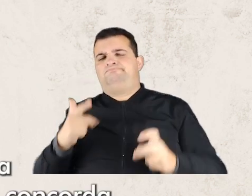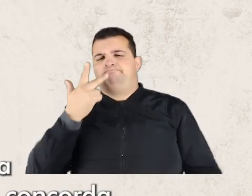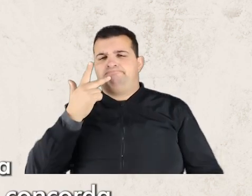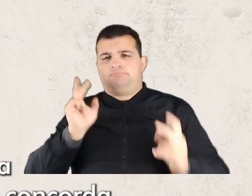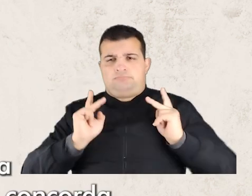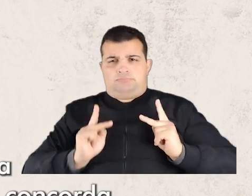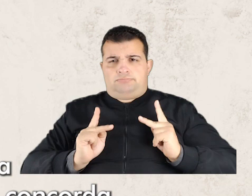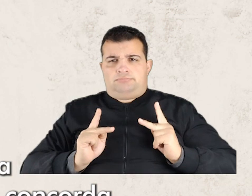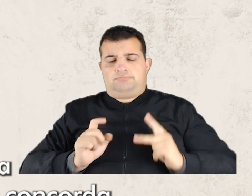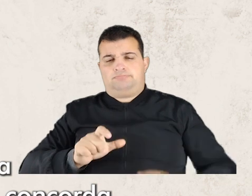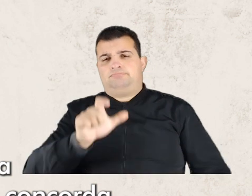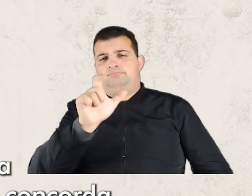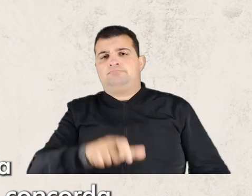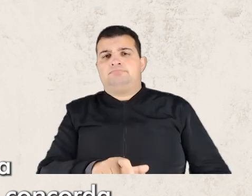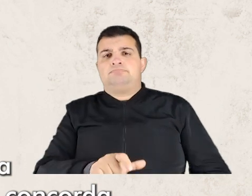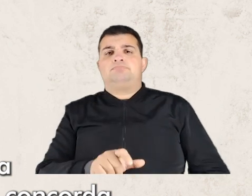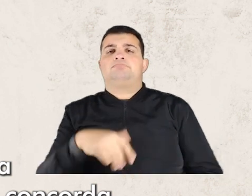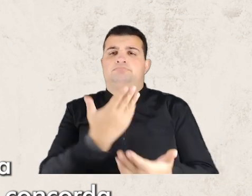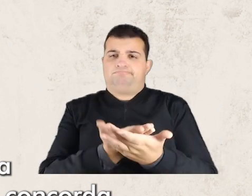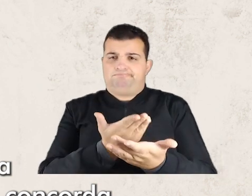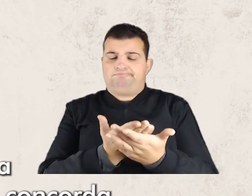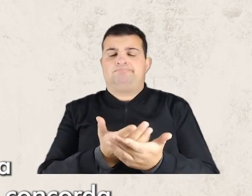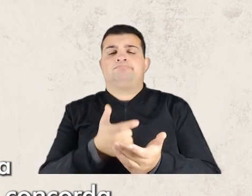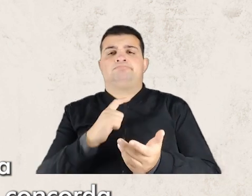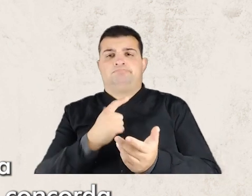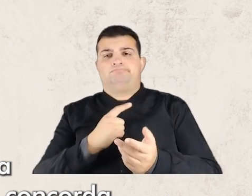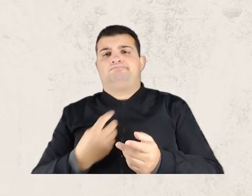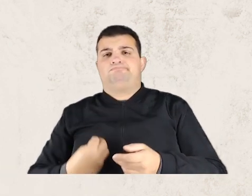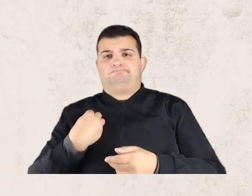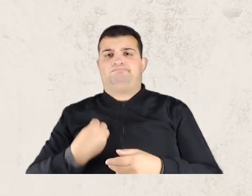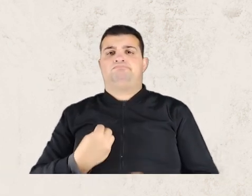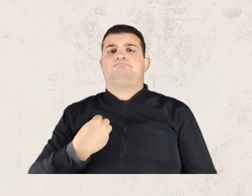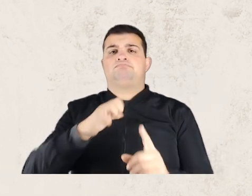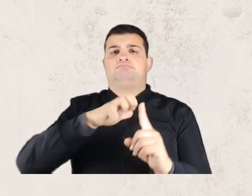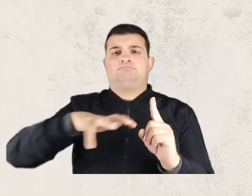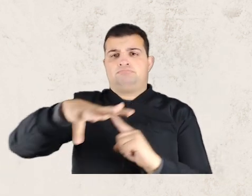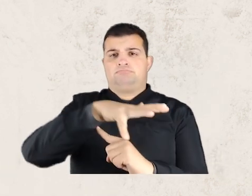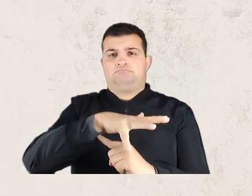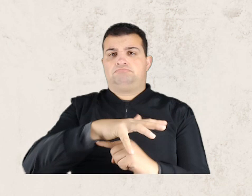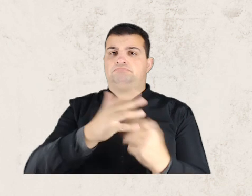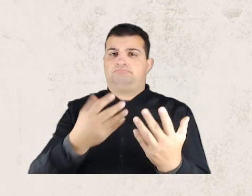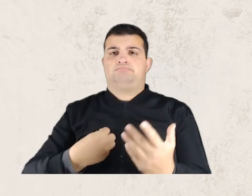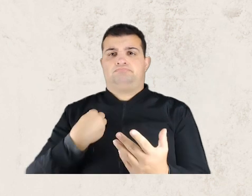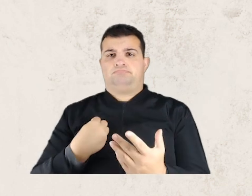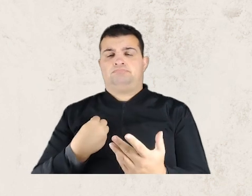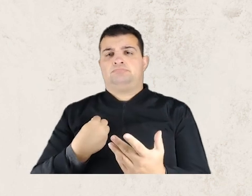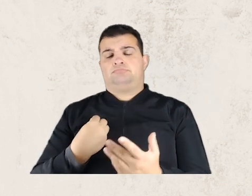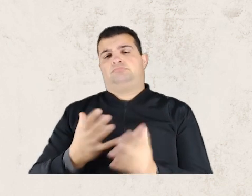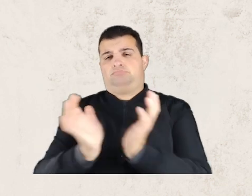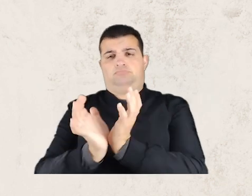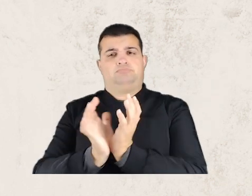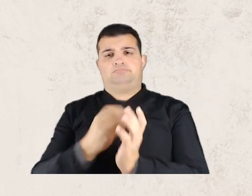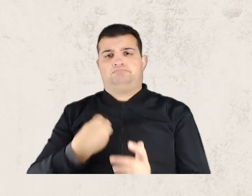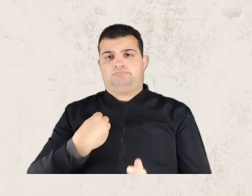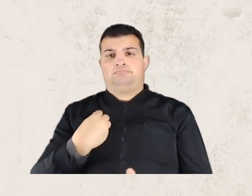pesquisadora Maria Lúcia da Silva, do Instituto Ama Psique e Negritude, concorda. Eu concordo, porque veja, nós estamos falando